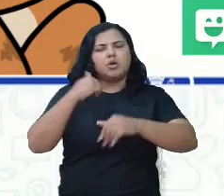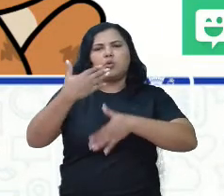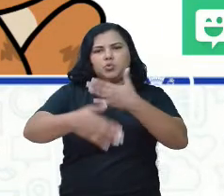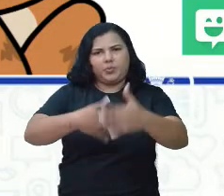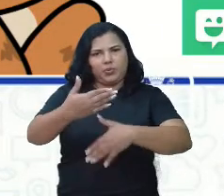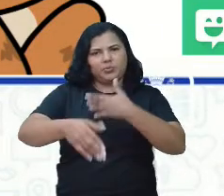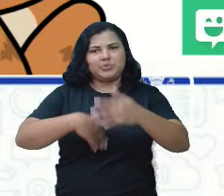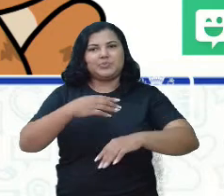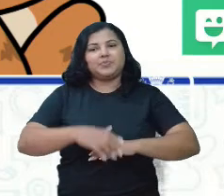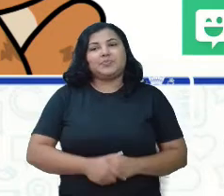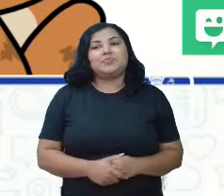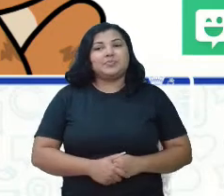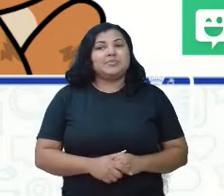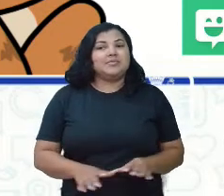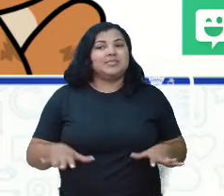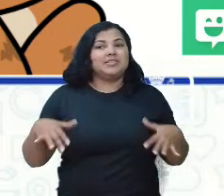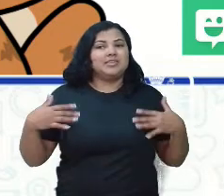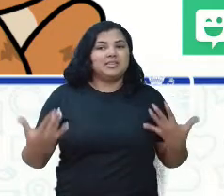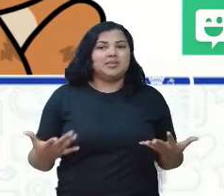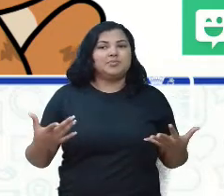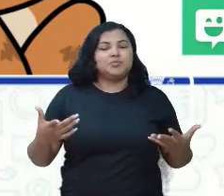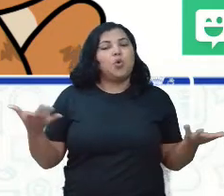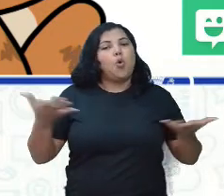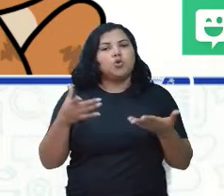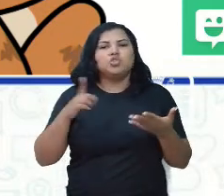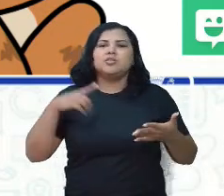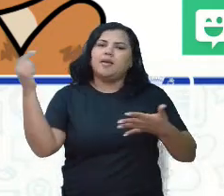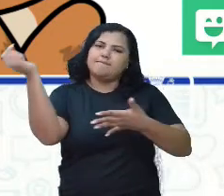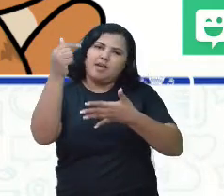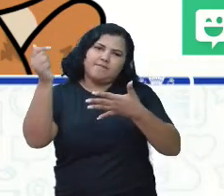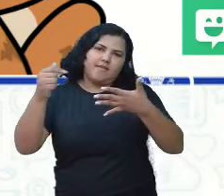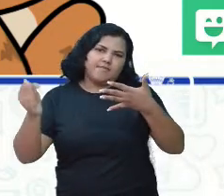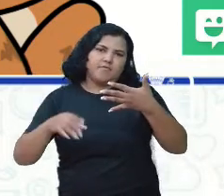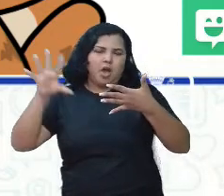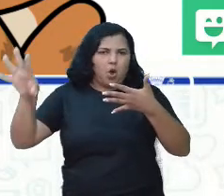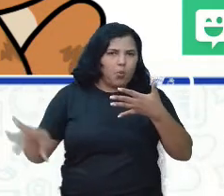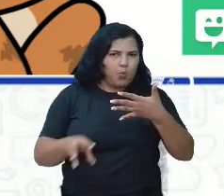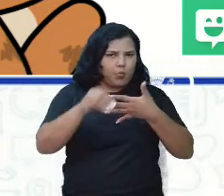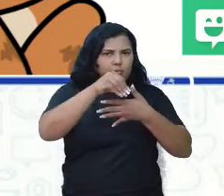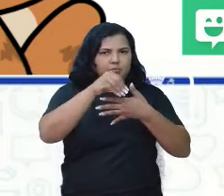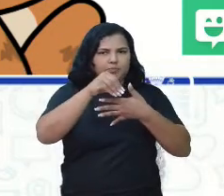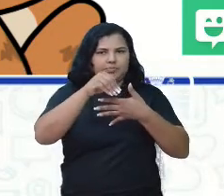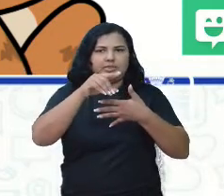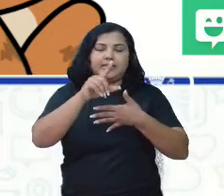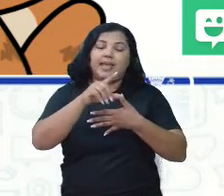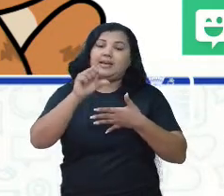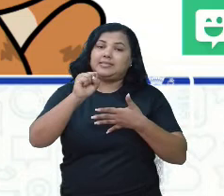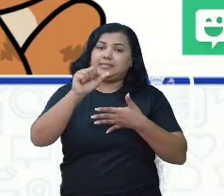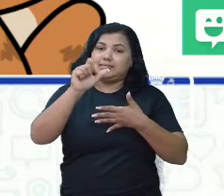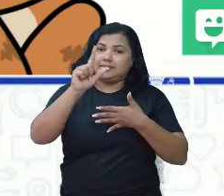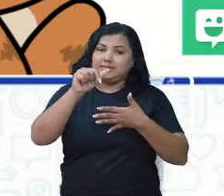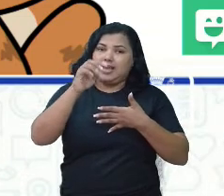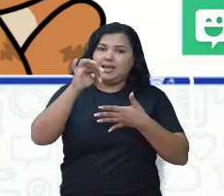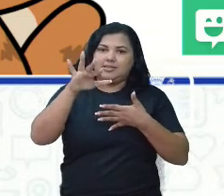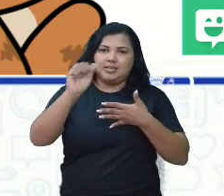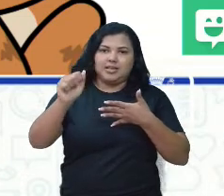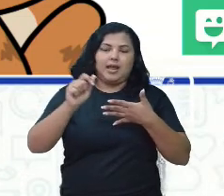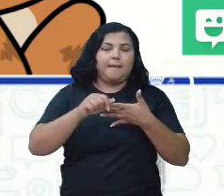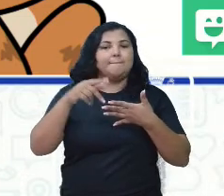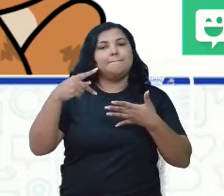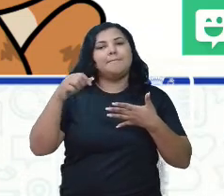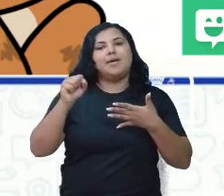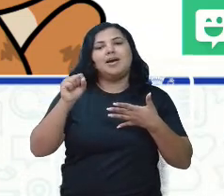tempo. Assim, a gente hoje tem várias derivações, né? Que tem a sátira, o